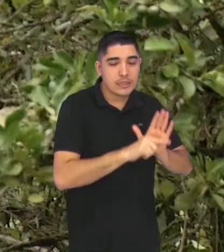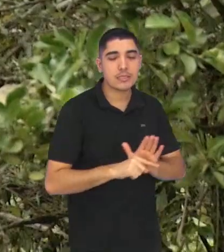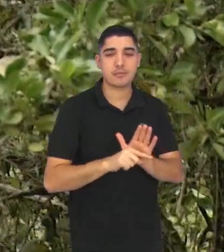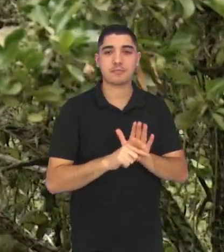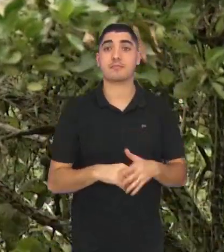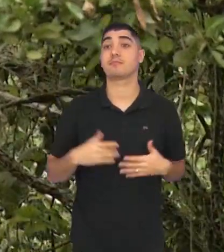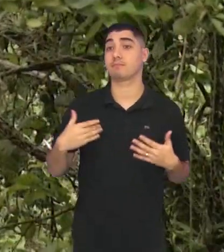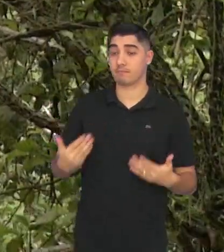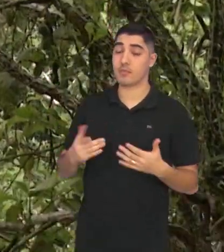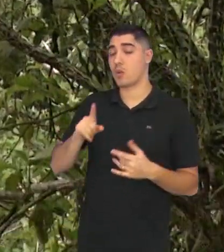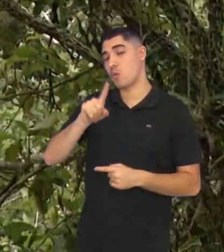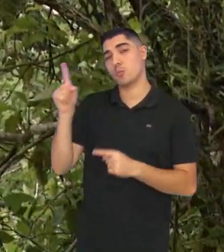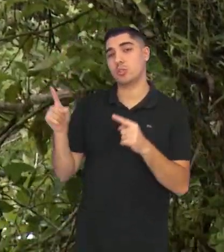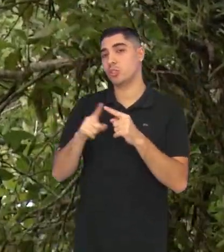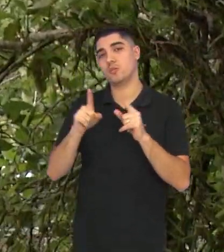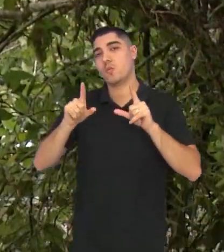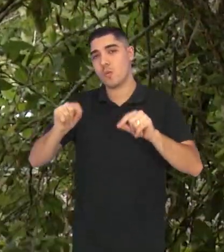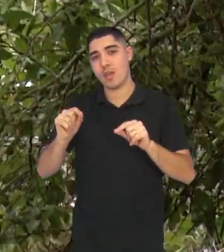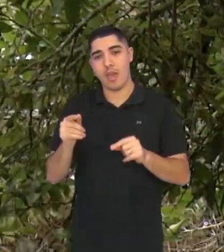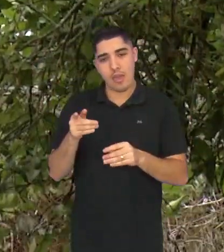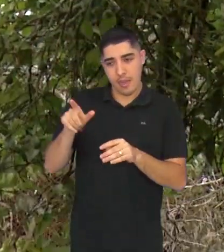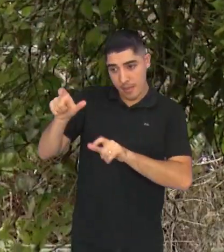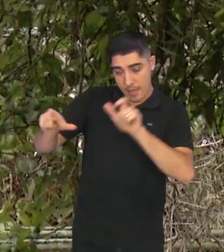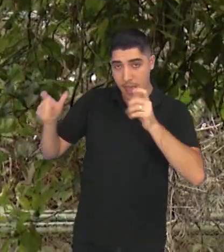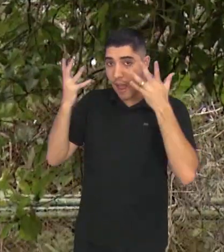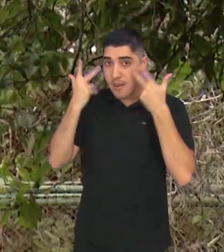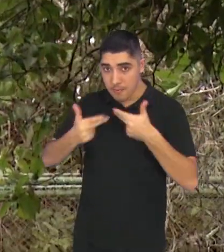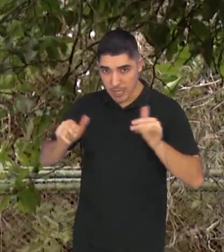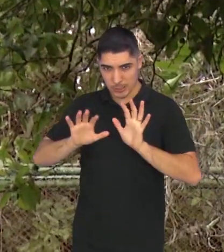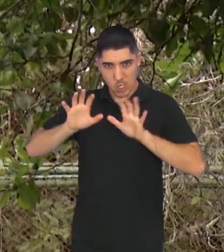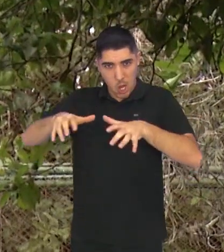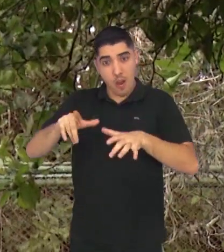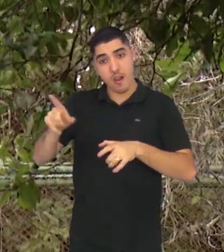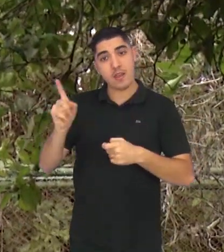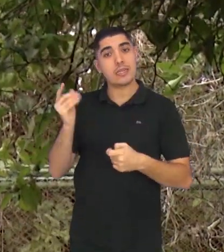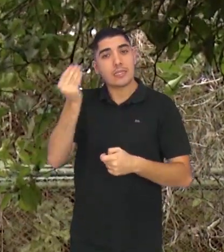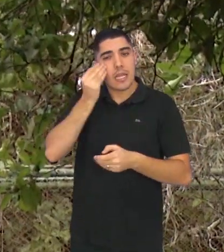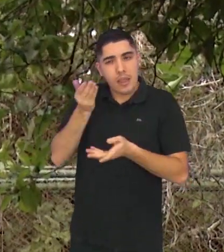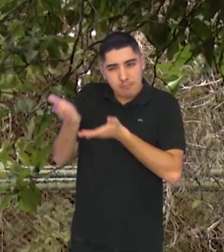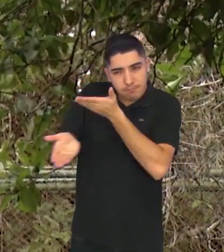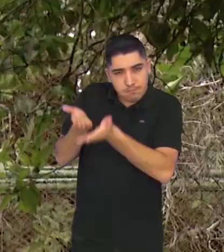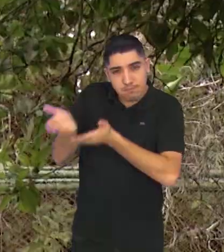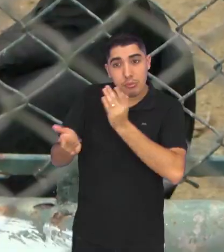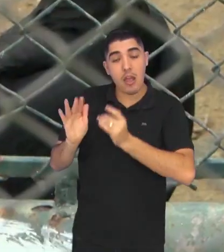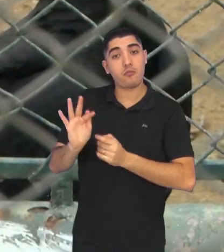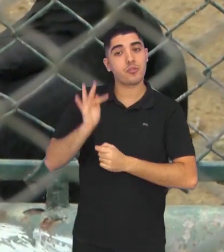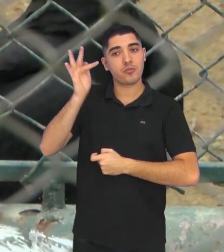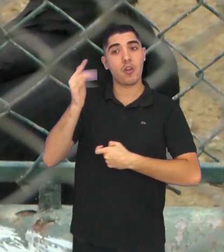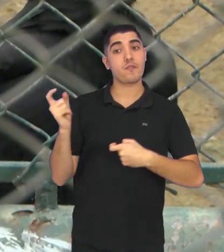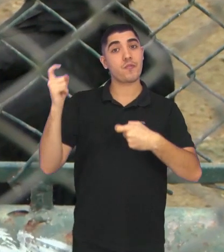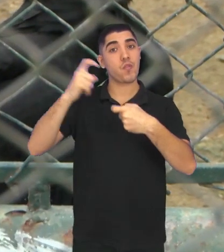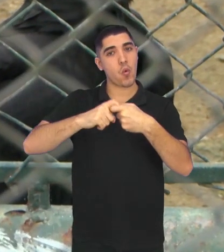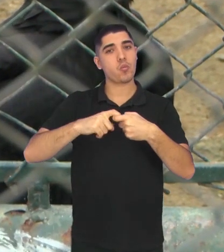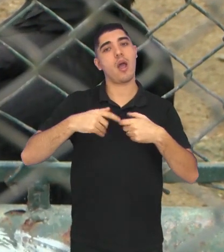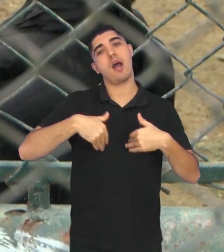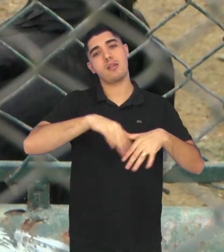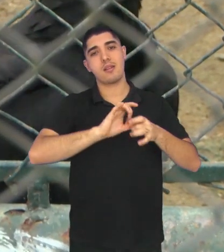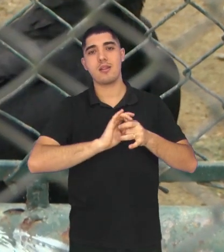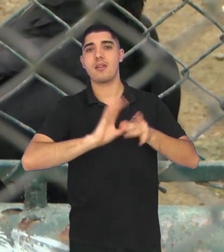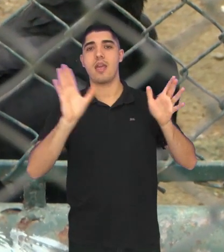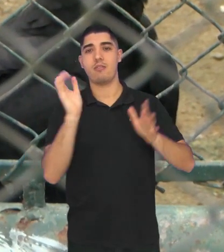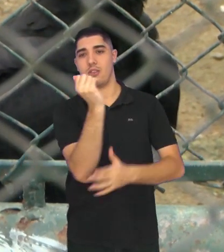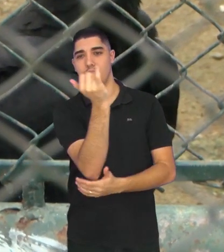pesquisas. O principal objetivo aqui é preparar os animais silvestres para que eles possam novamente voltar para a